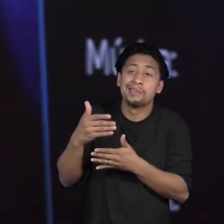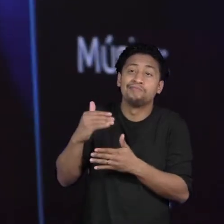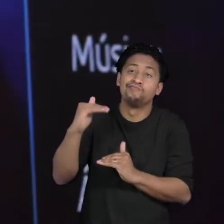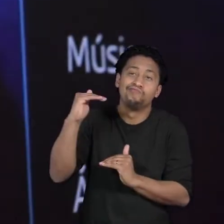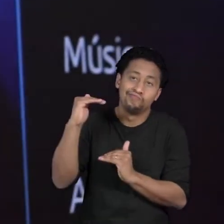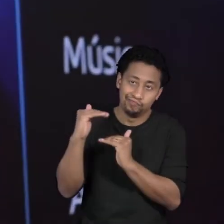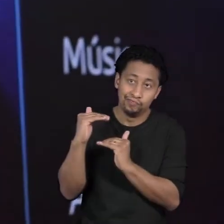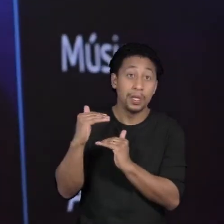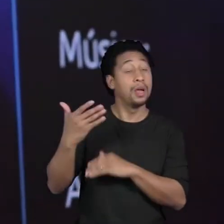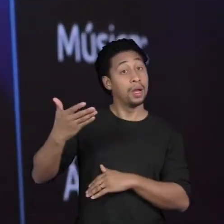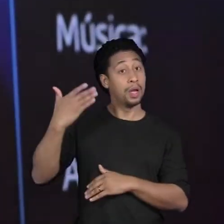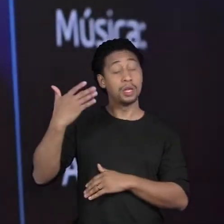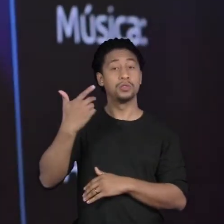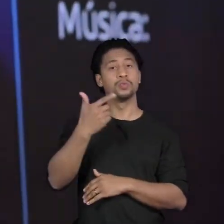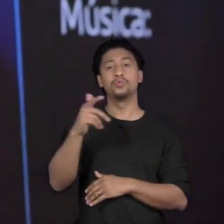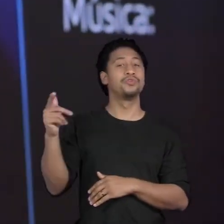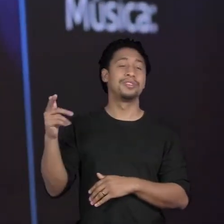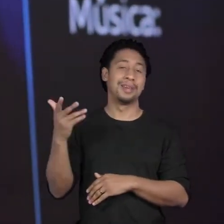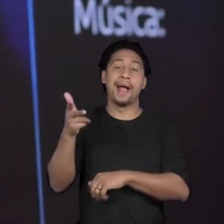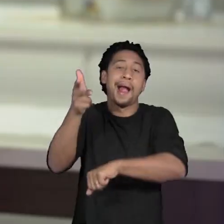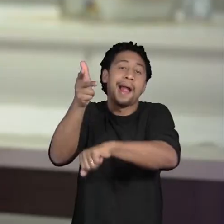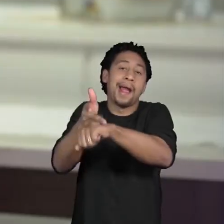com o ouvinte.